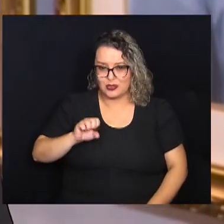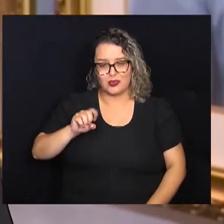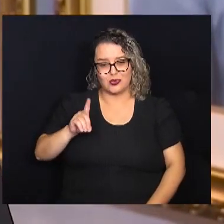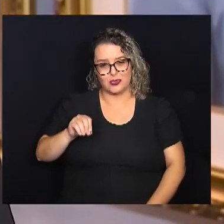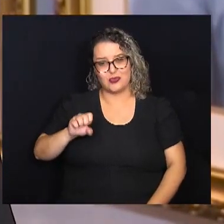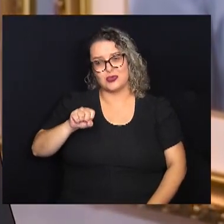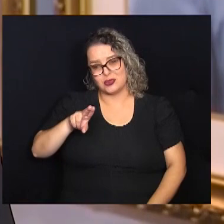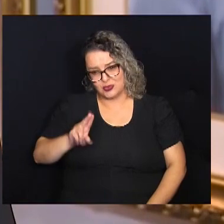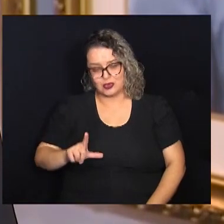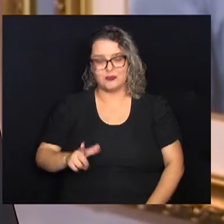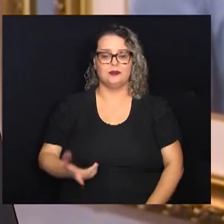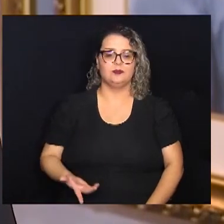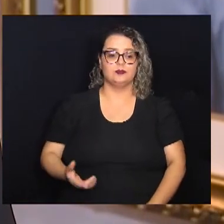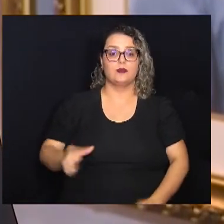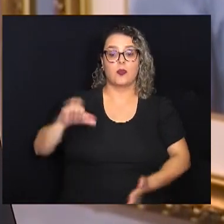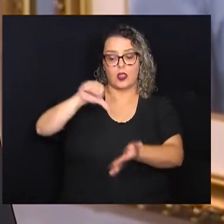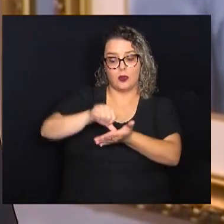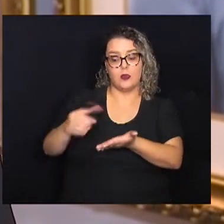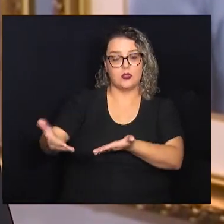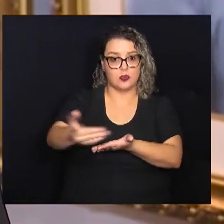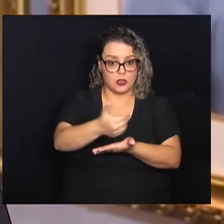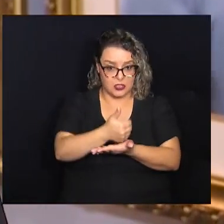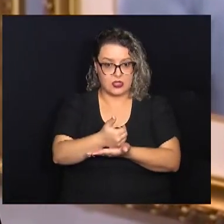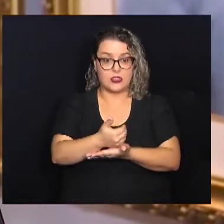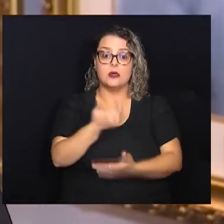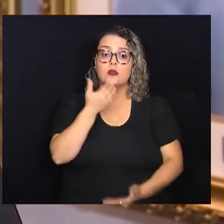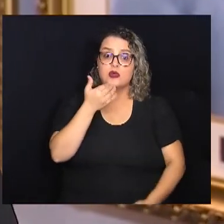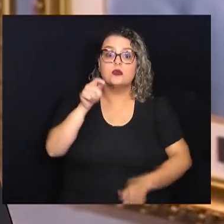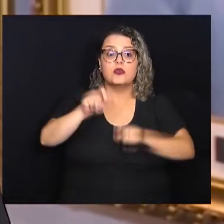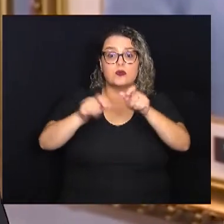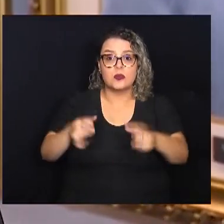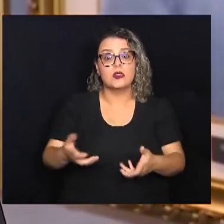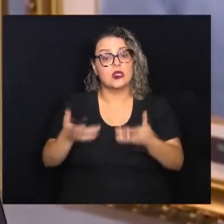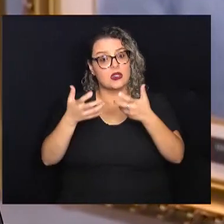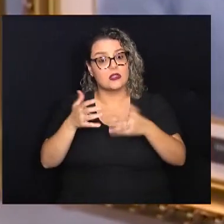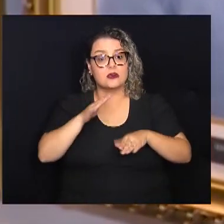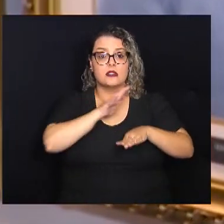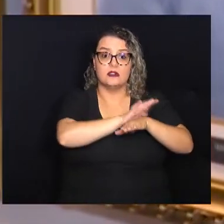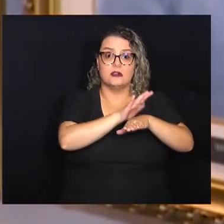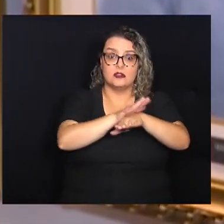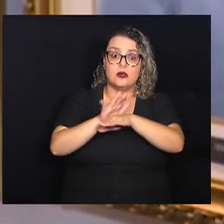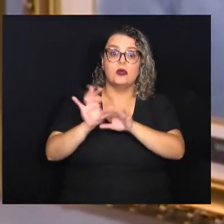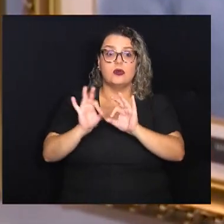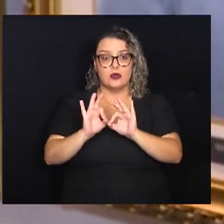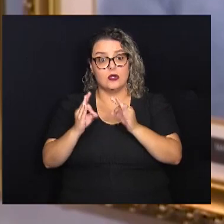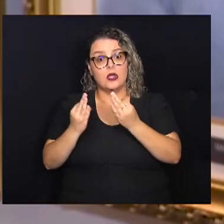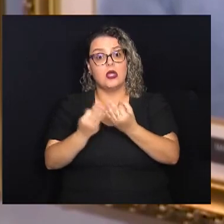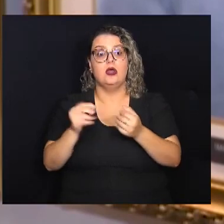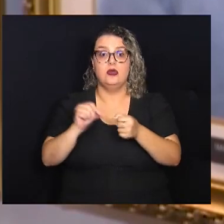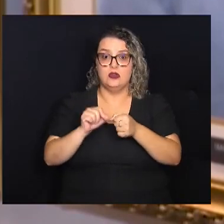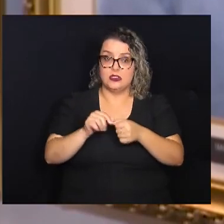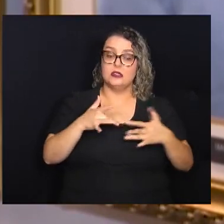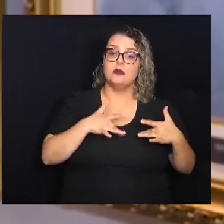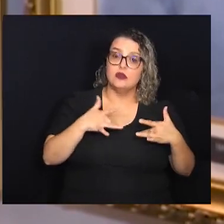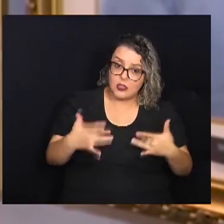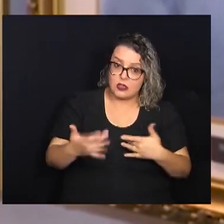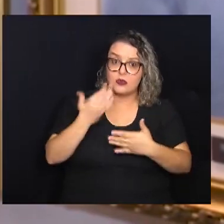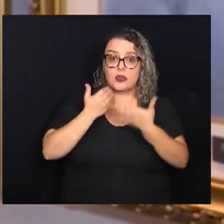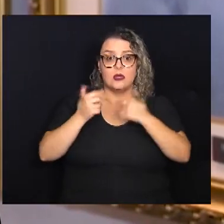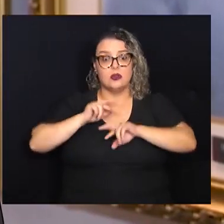de arrecadação aqui na Câmara e pedimos, que as pessoas que quiserem contribuir com essas famílias, fazendo essa doação de